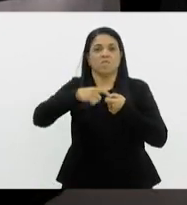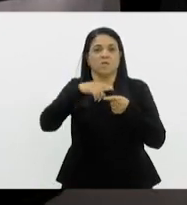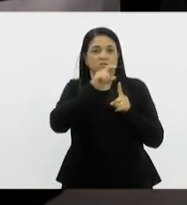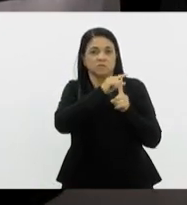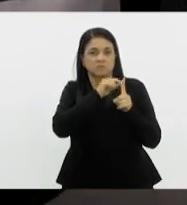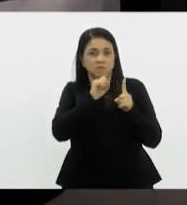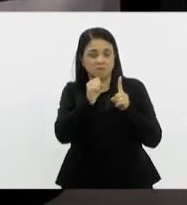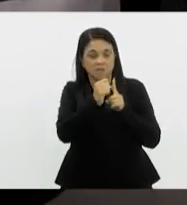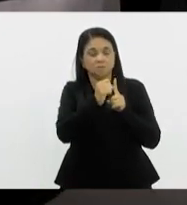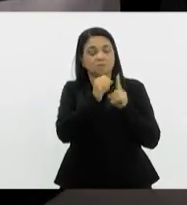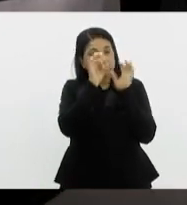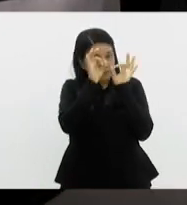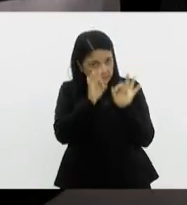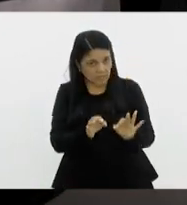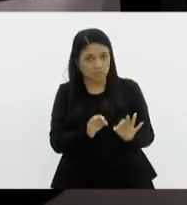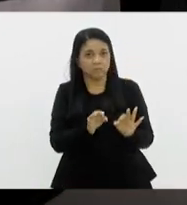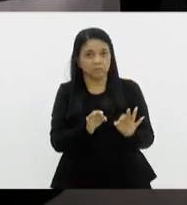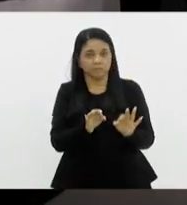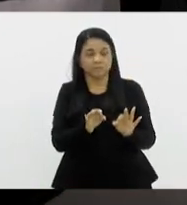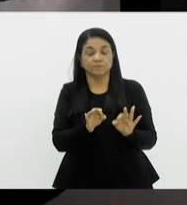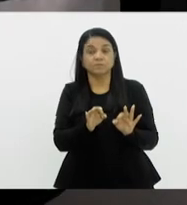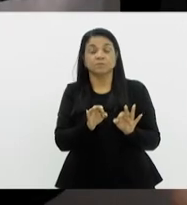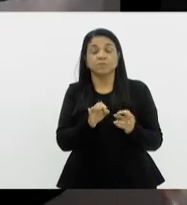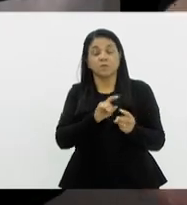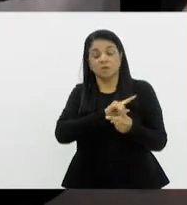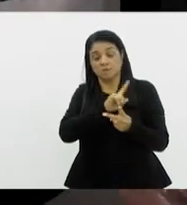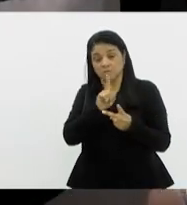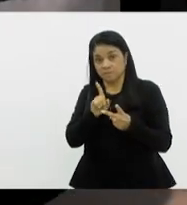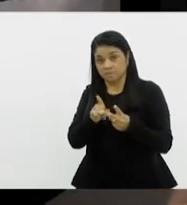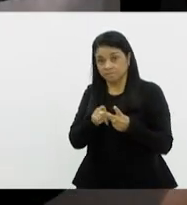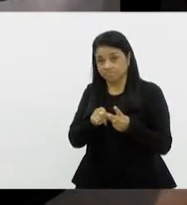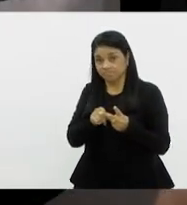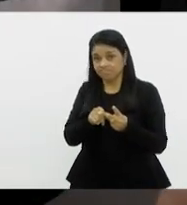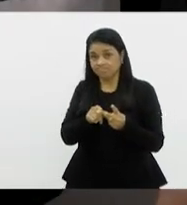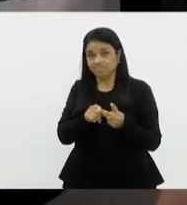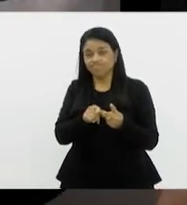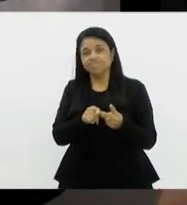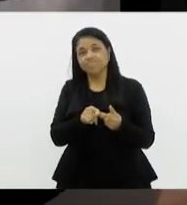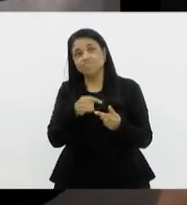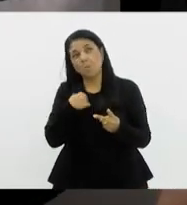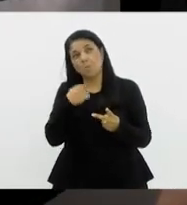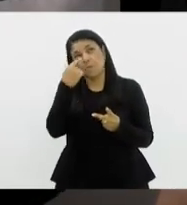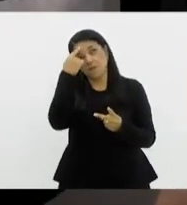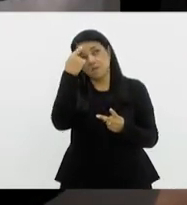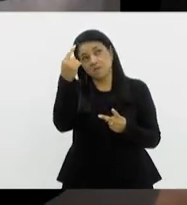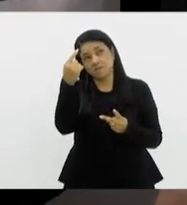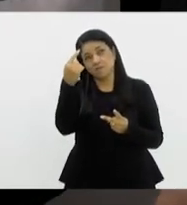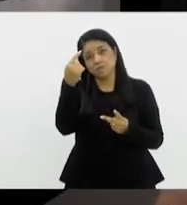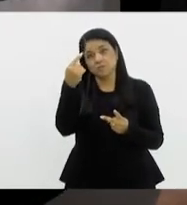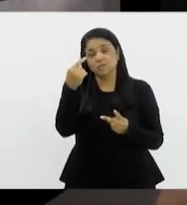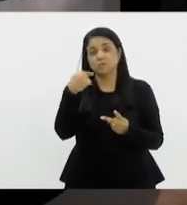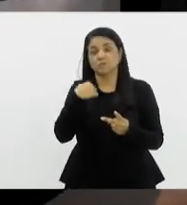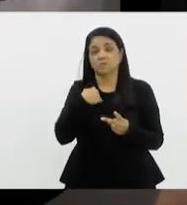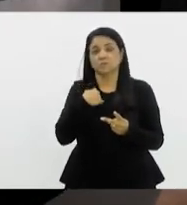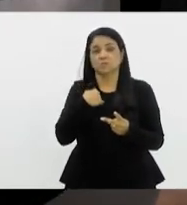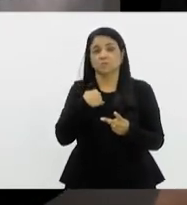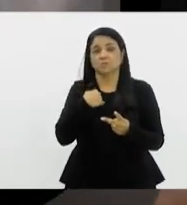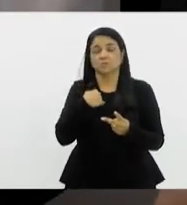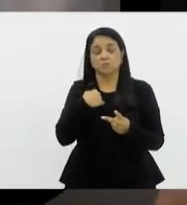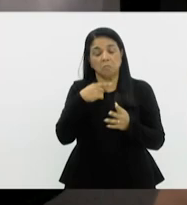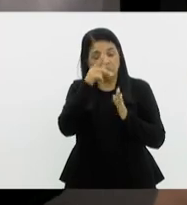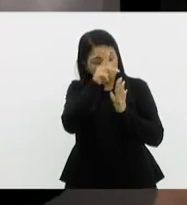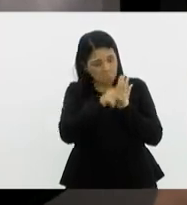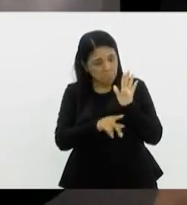coisa assertiva. Esse é um primeiro momento. E, nesse lugar, eu acho o projeto de Vossa